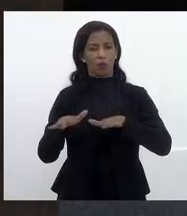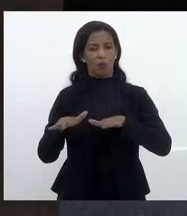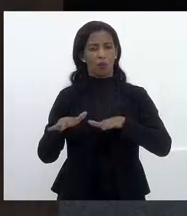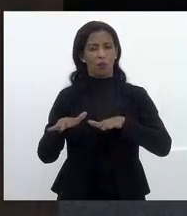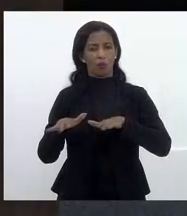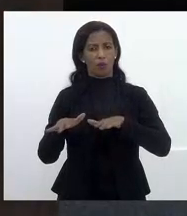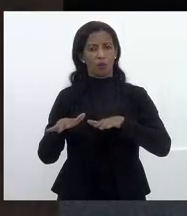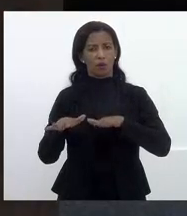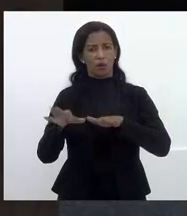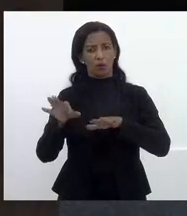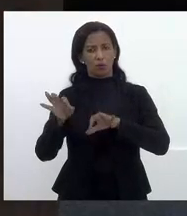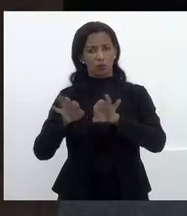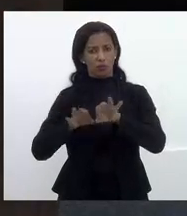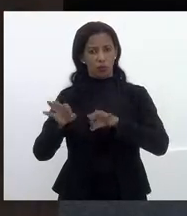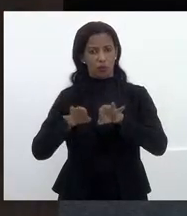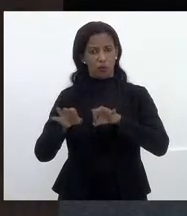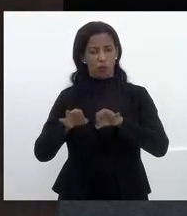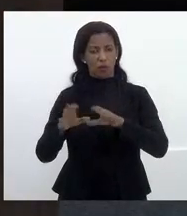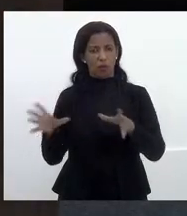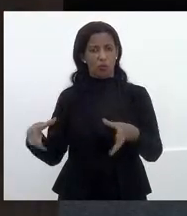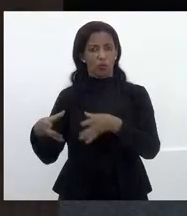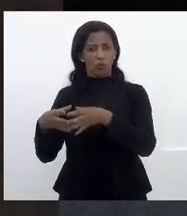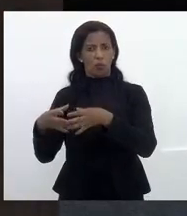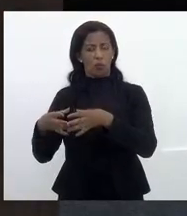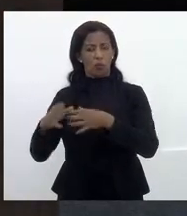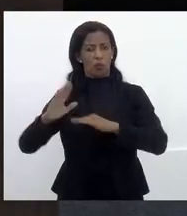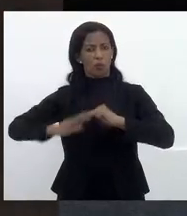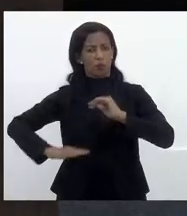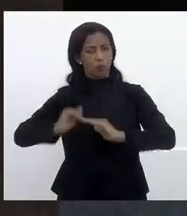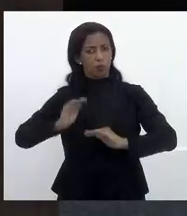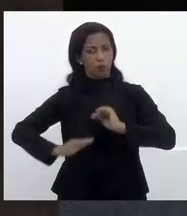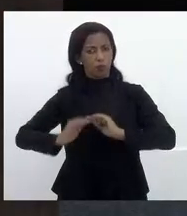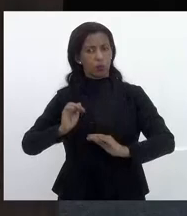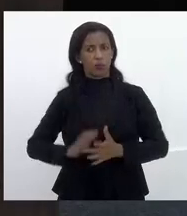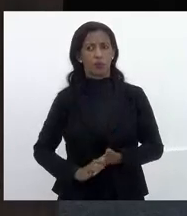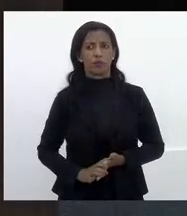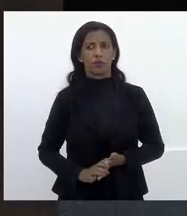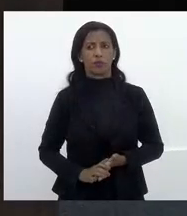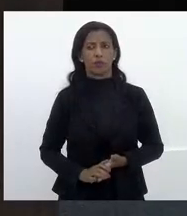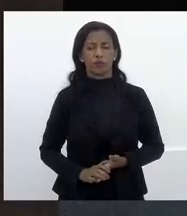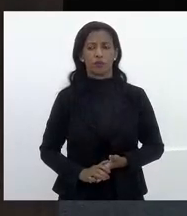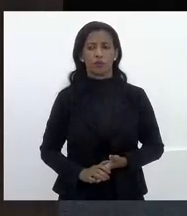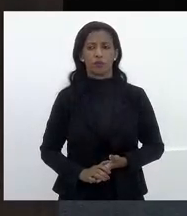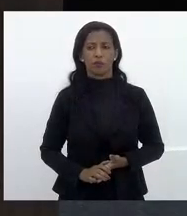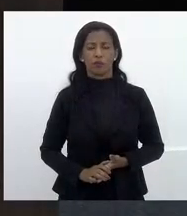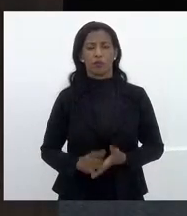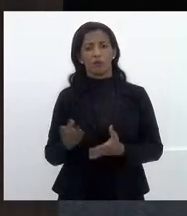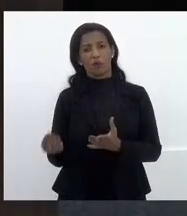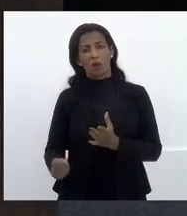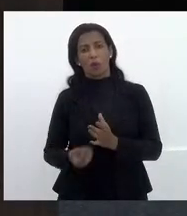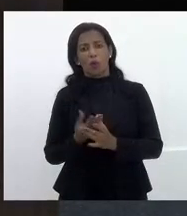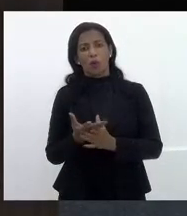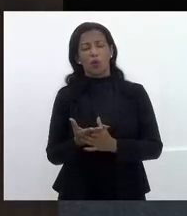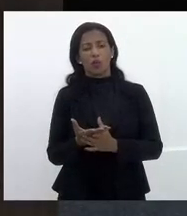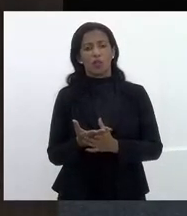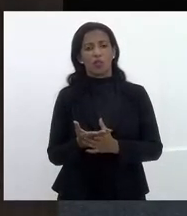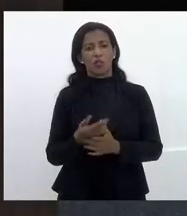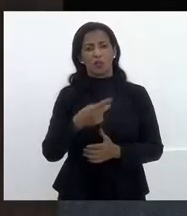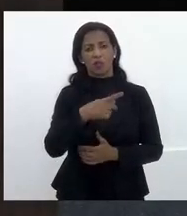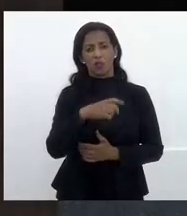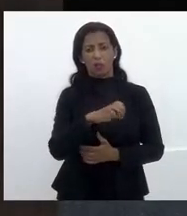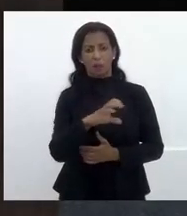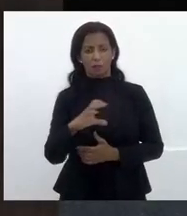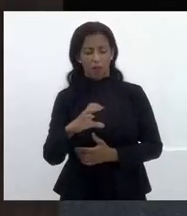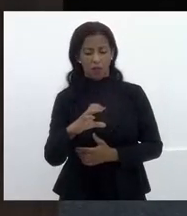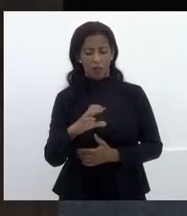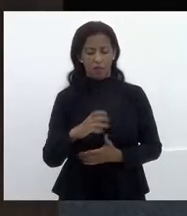De categorias profissionais que fez curso dá origem ao surgimento dessa